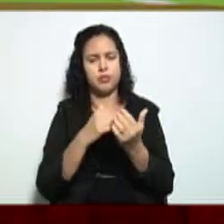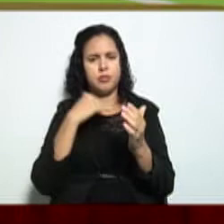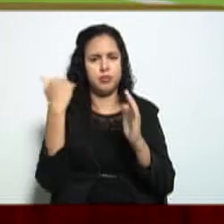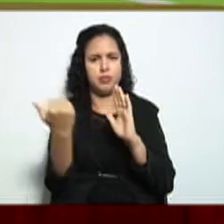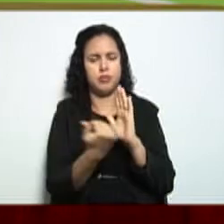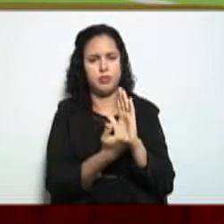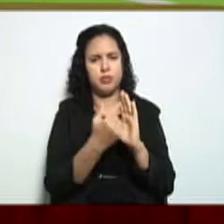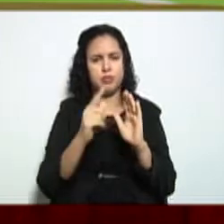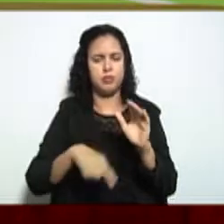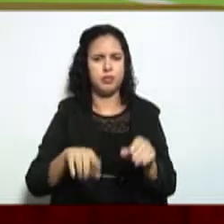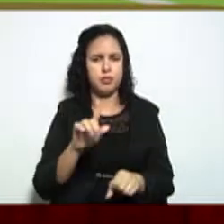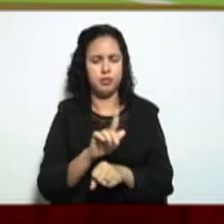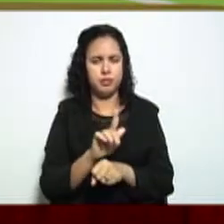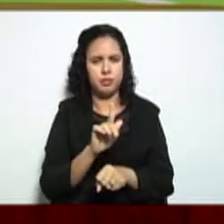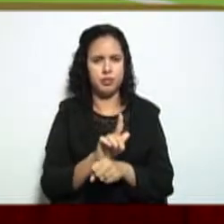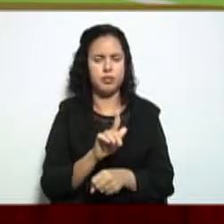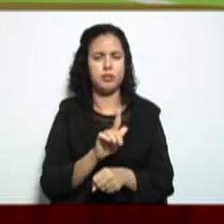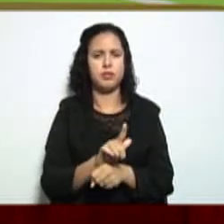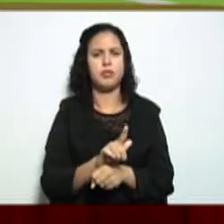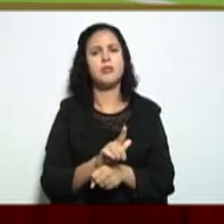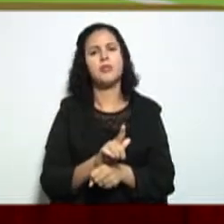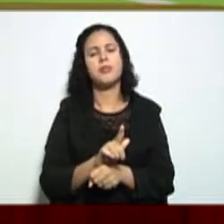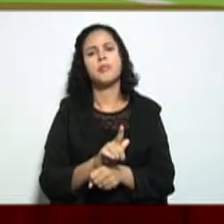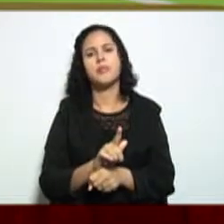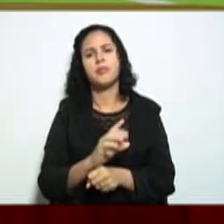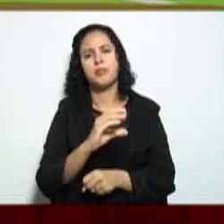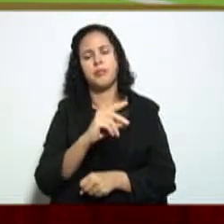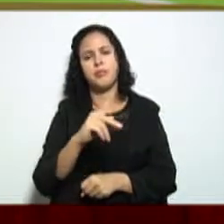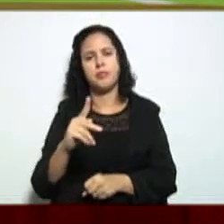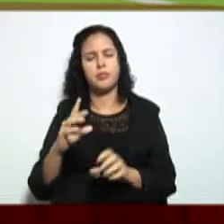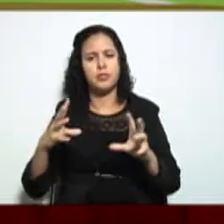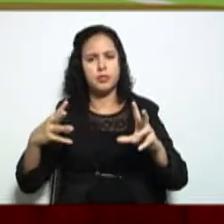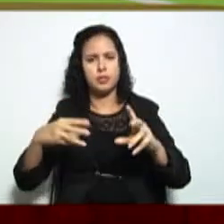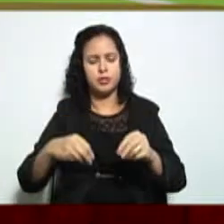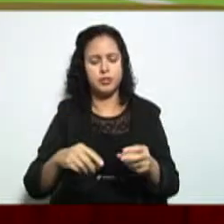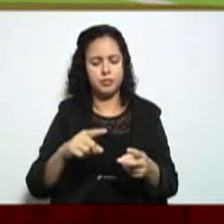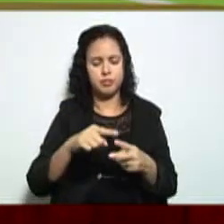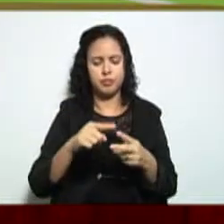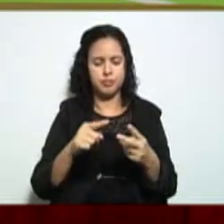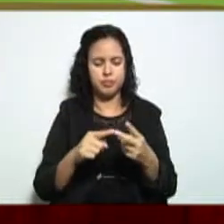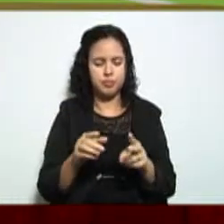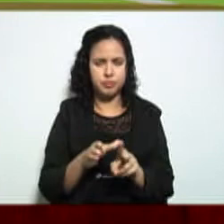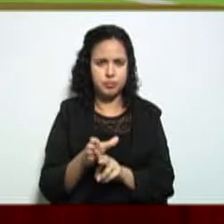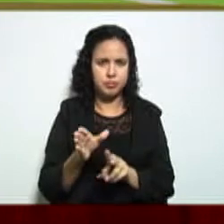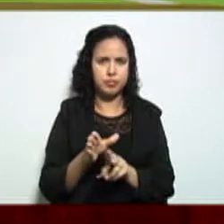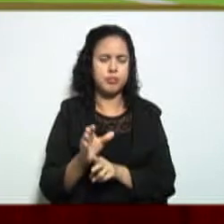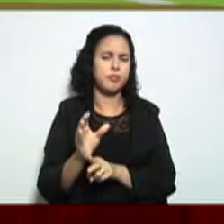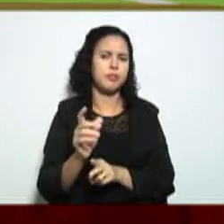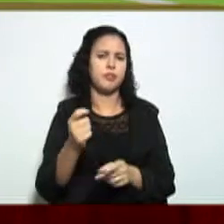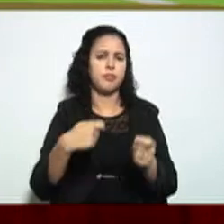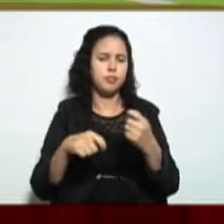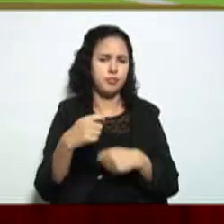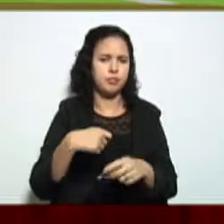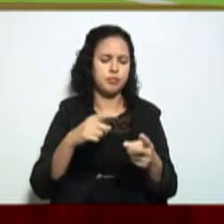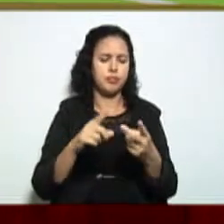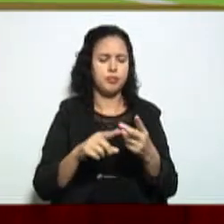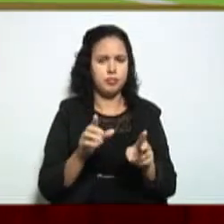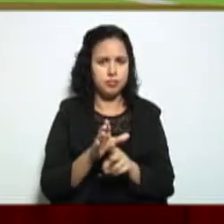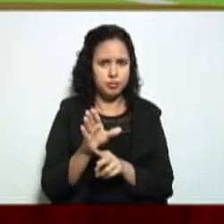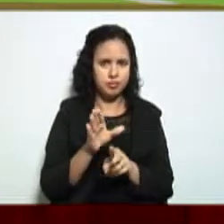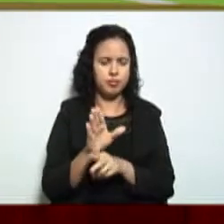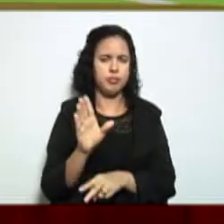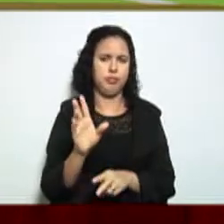feita a gestão da cooperativa. Todos os órgãos trabalham, o Conselho de Administração e o Conselho Fiscal, junto interagindo, né? Fazendo com